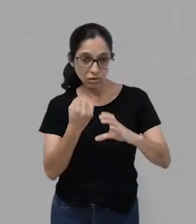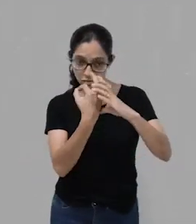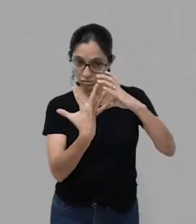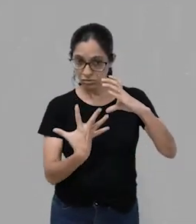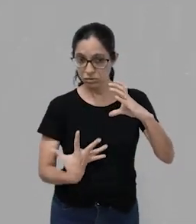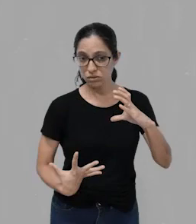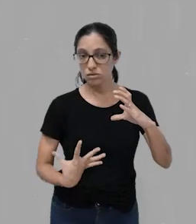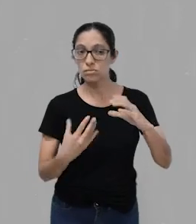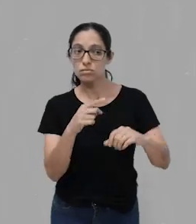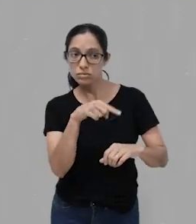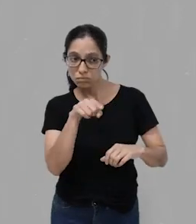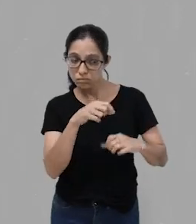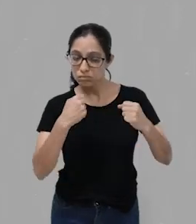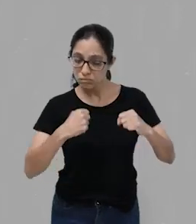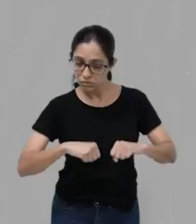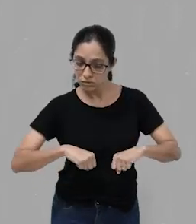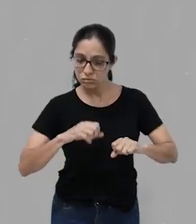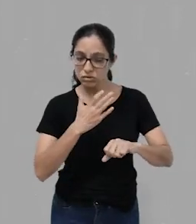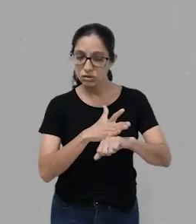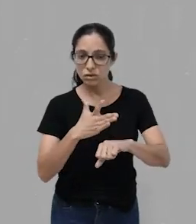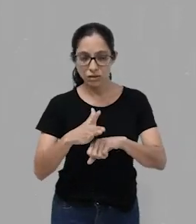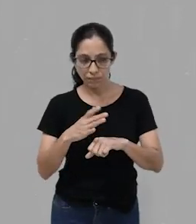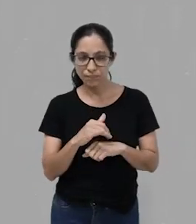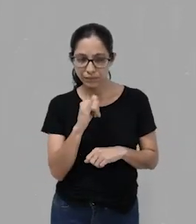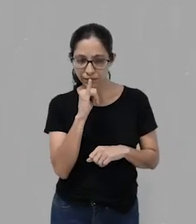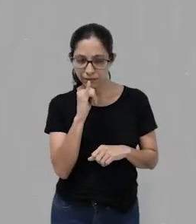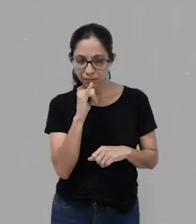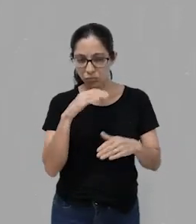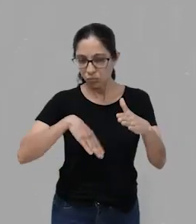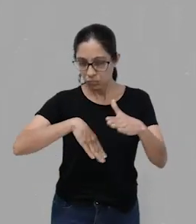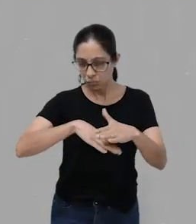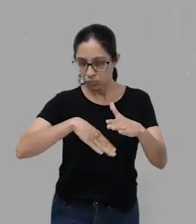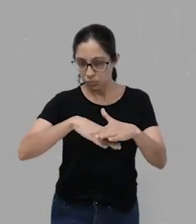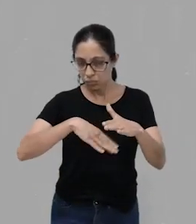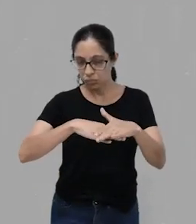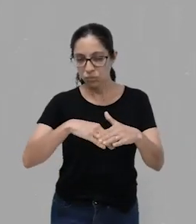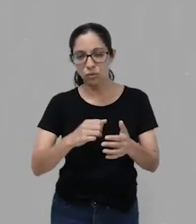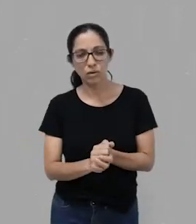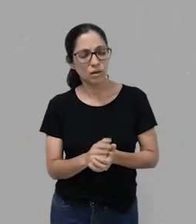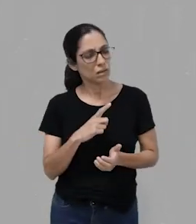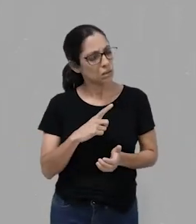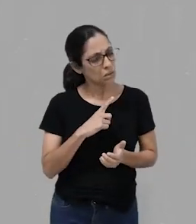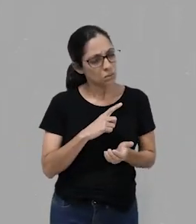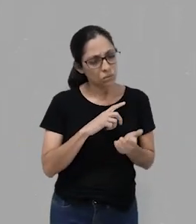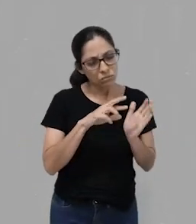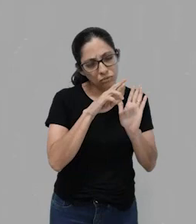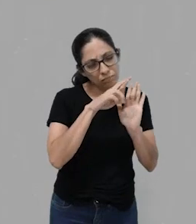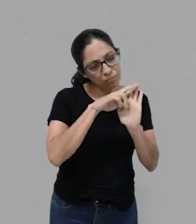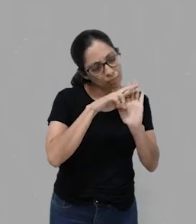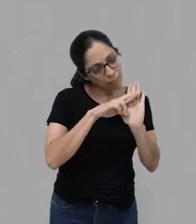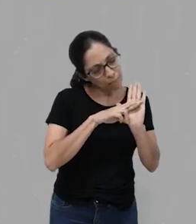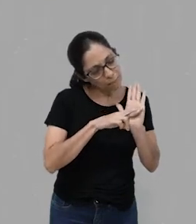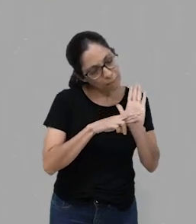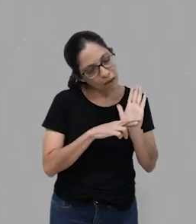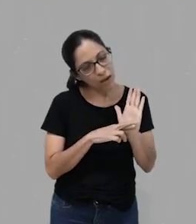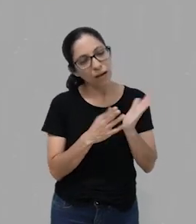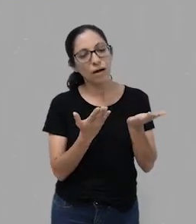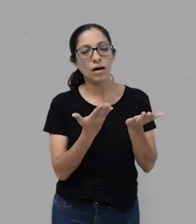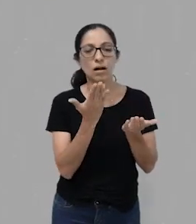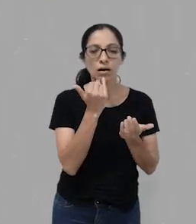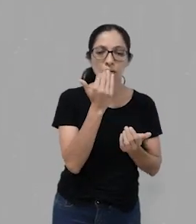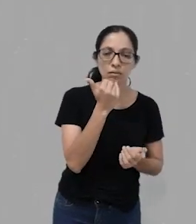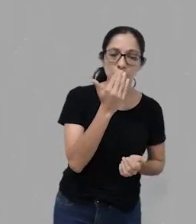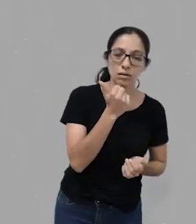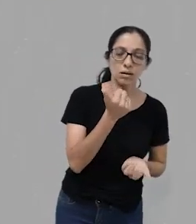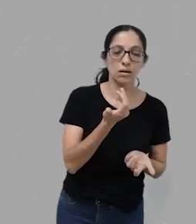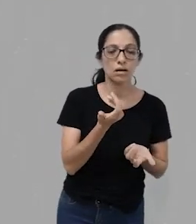quê? Treináveis. Um jogador de futebol, ele tem toda uma rotina de